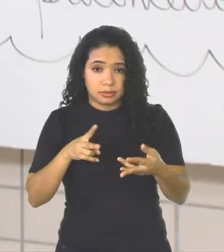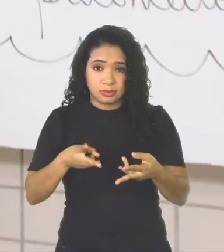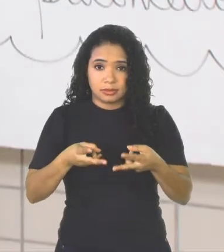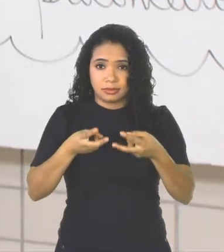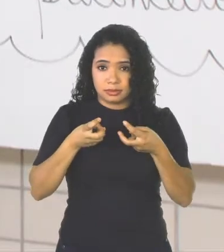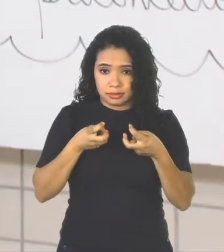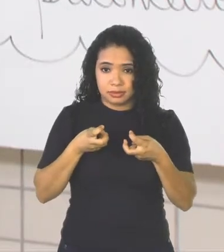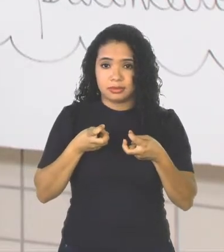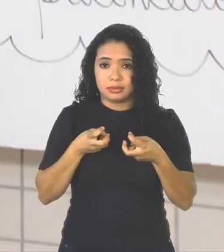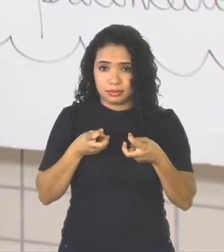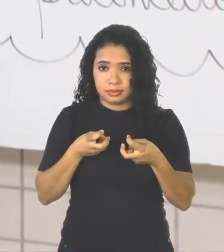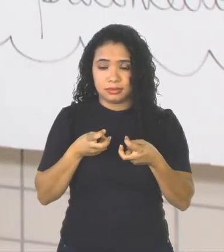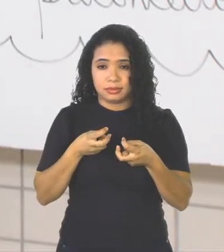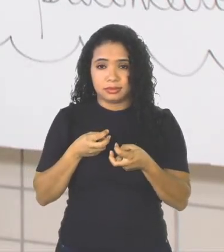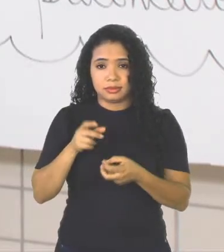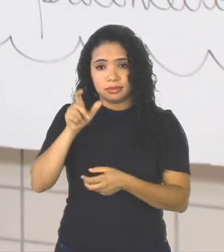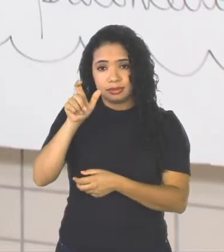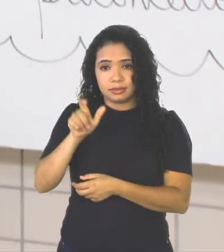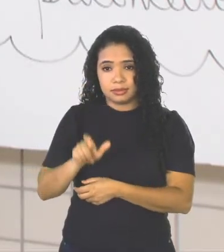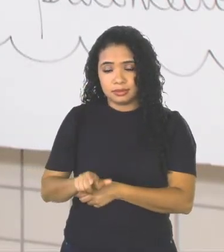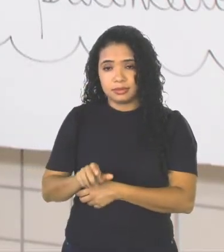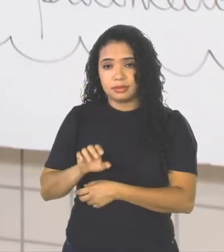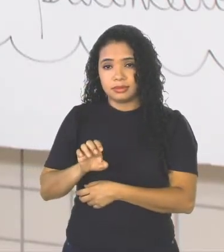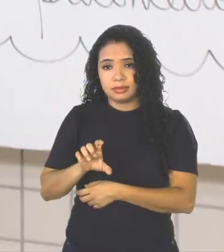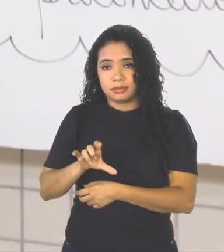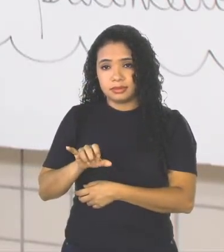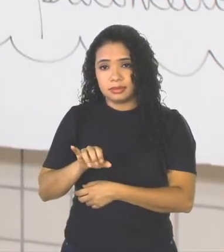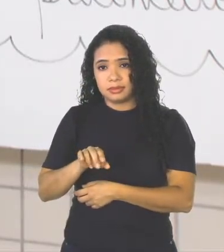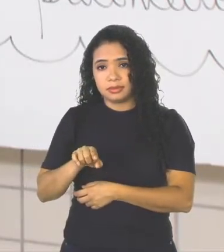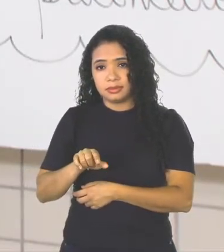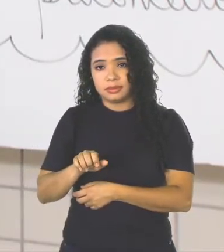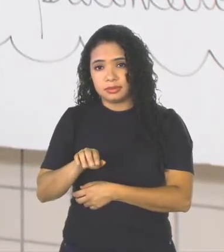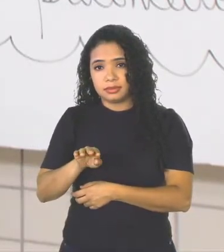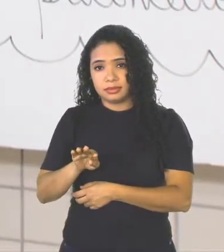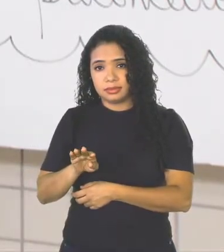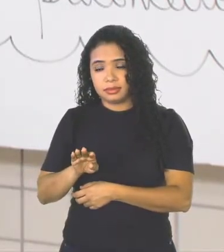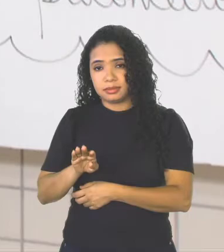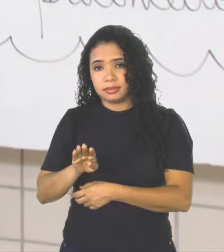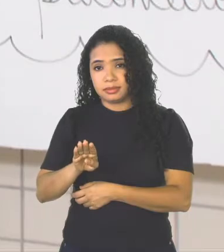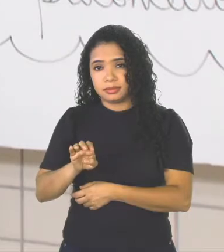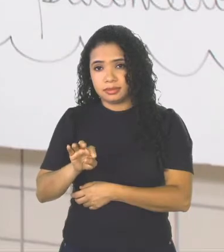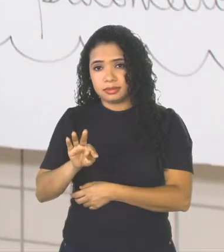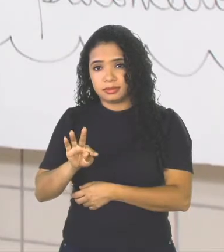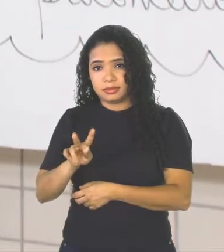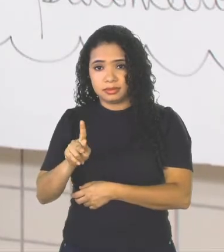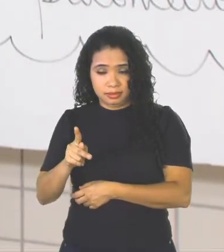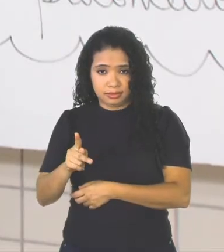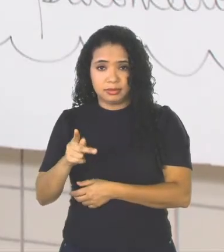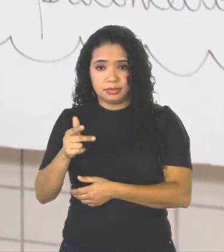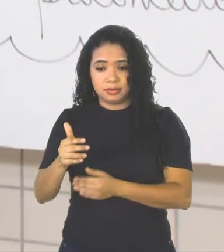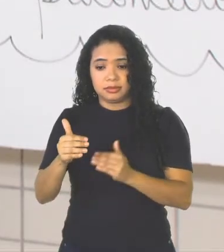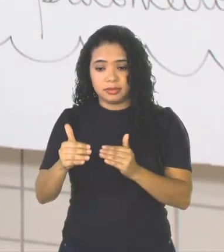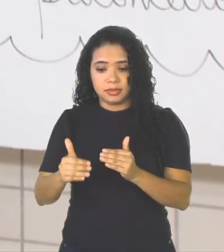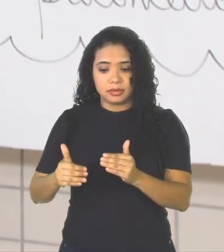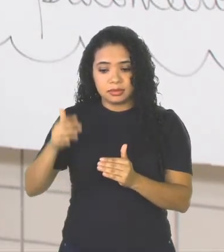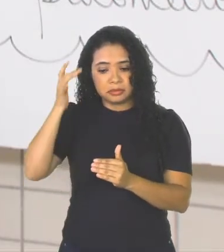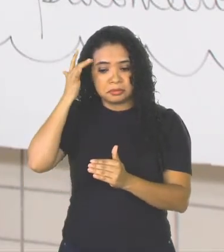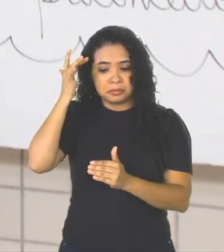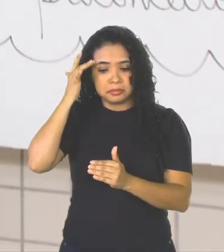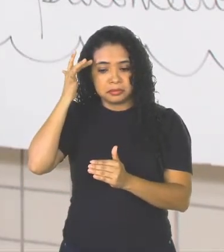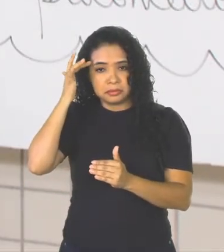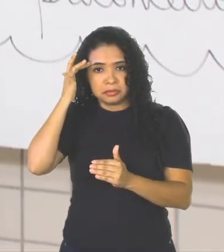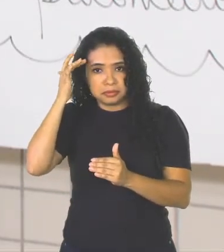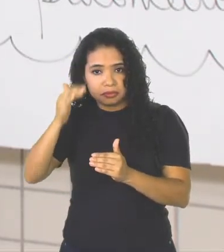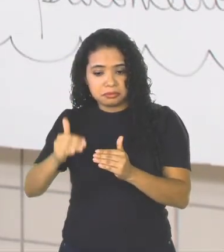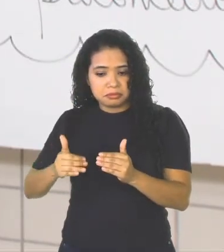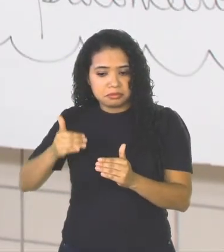protagonismo está na personagem Elizabeth, né, dela ser uma mulher à frente do seu tempo.